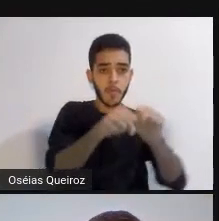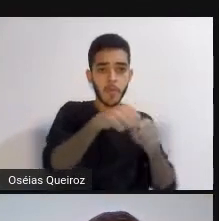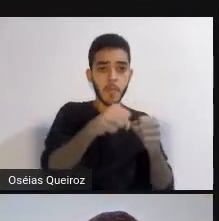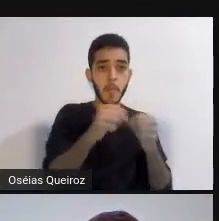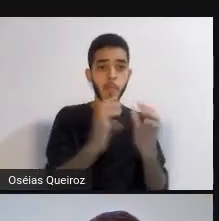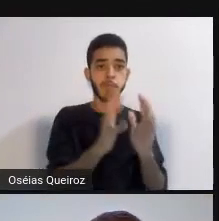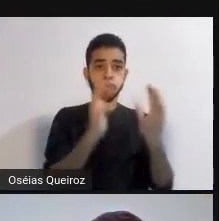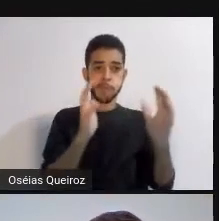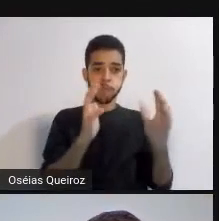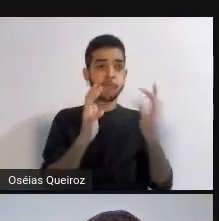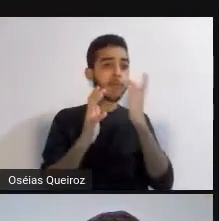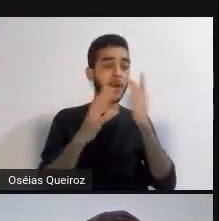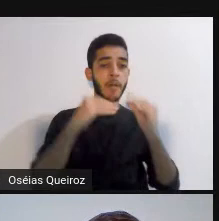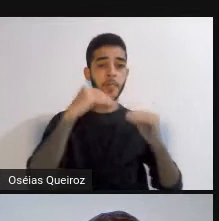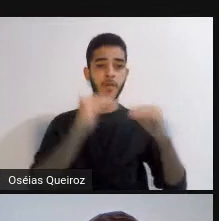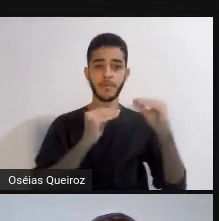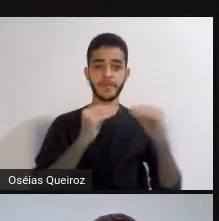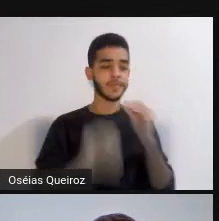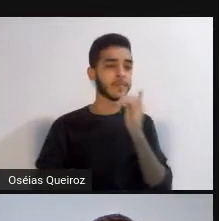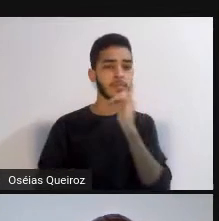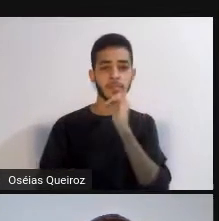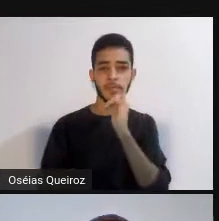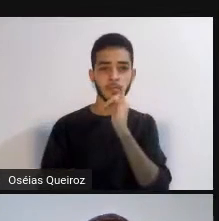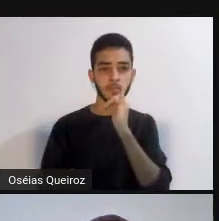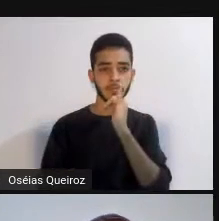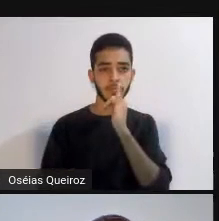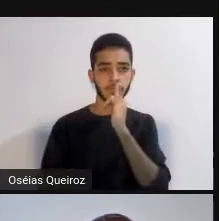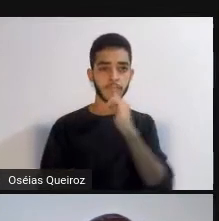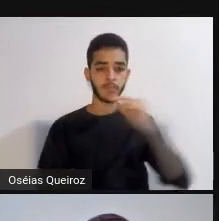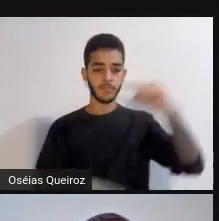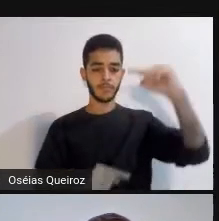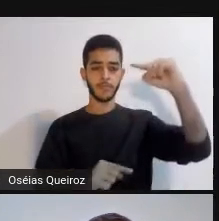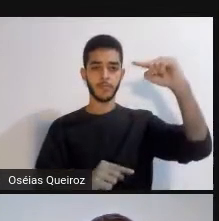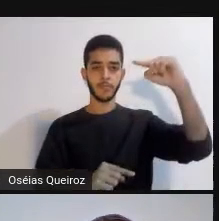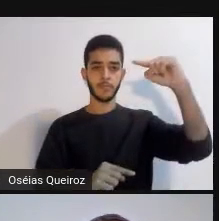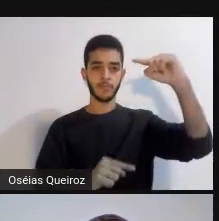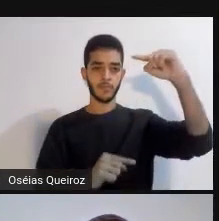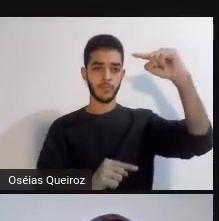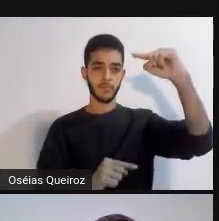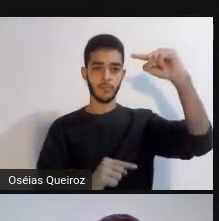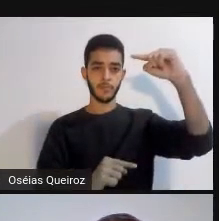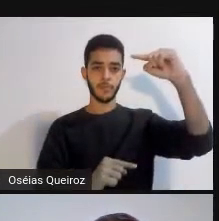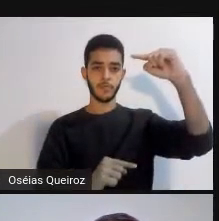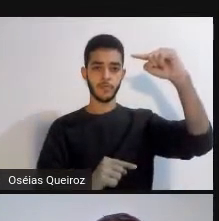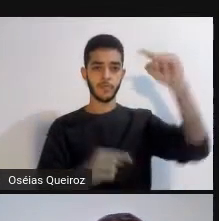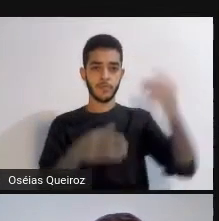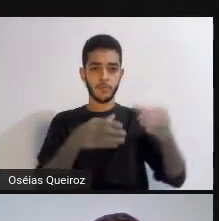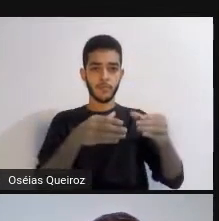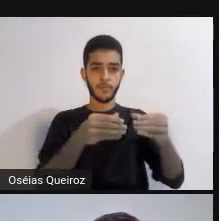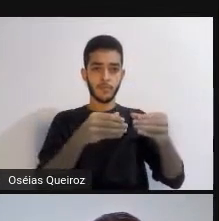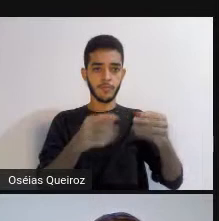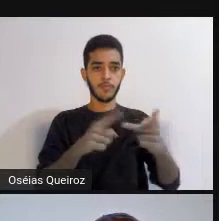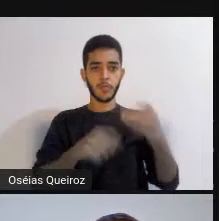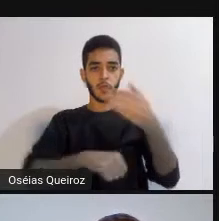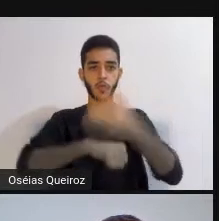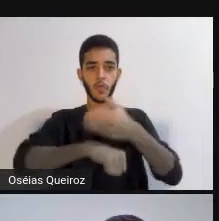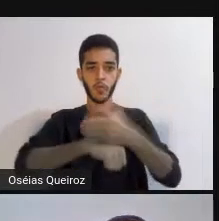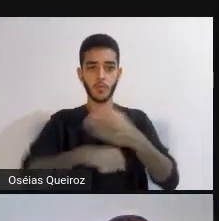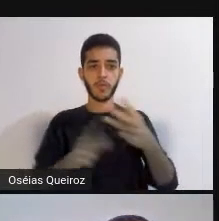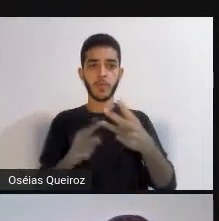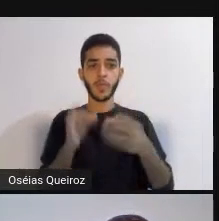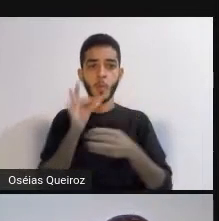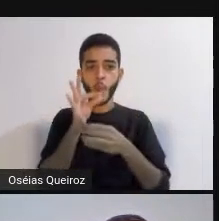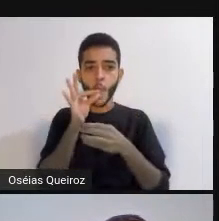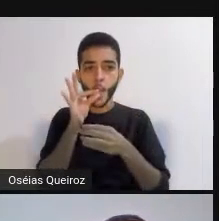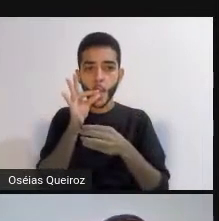maiores plásticos. Alguns exemplos. Por exemplo, materiais descartáveis, como garrafas, copos, canudos. Quando